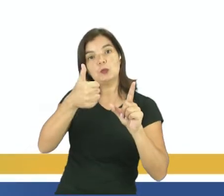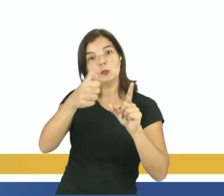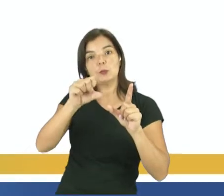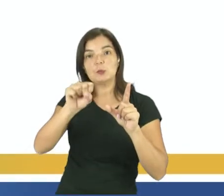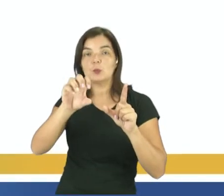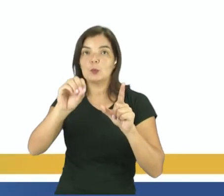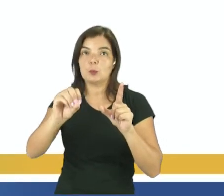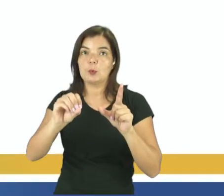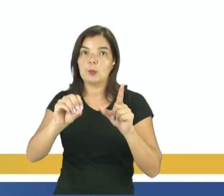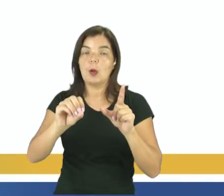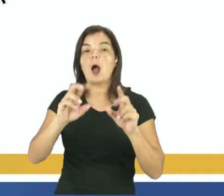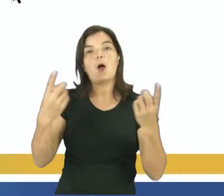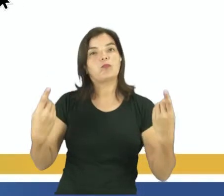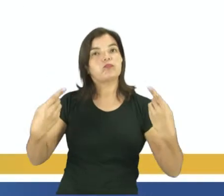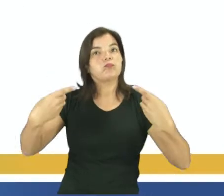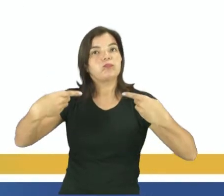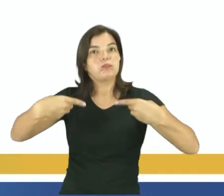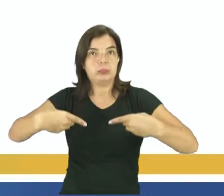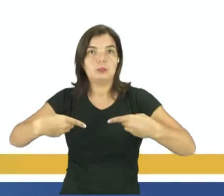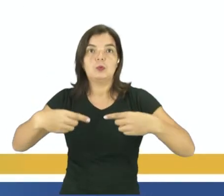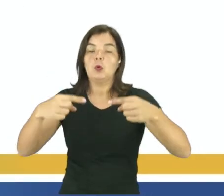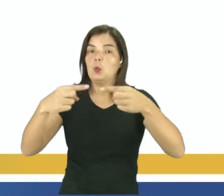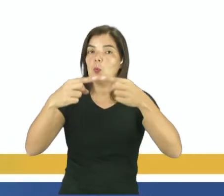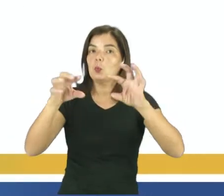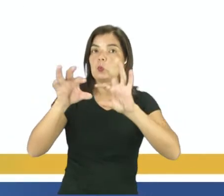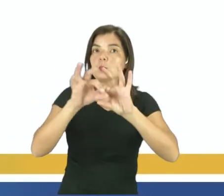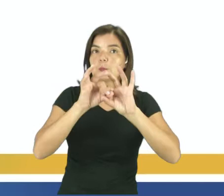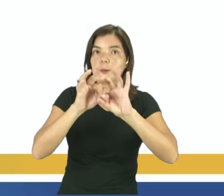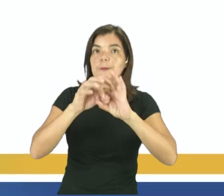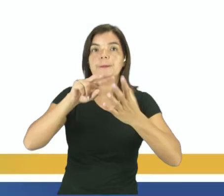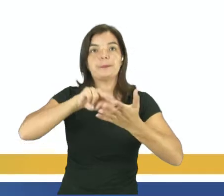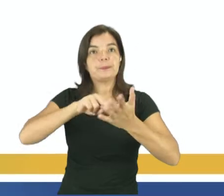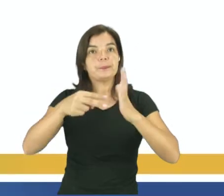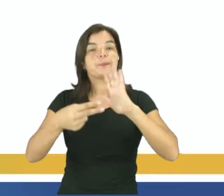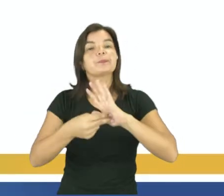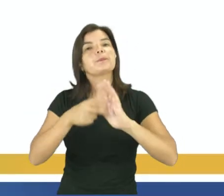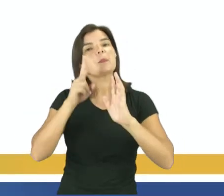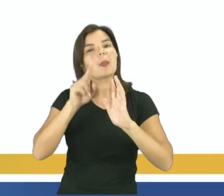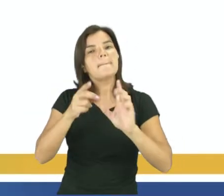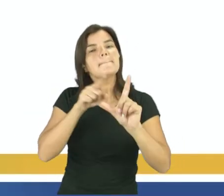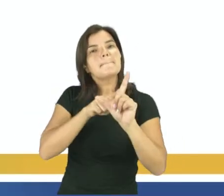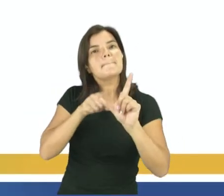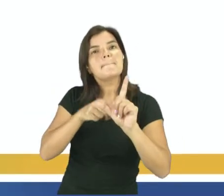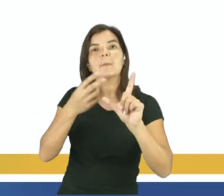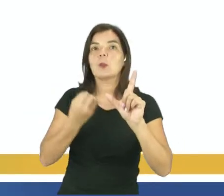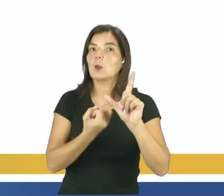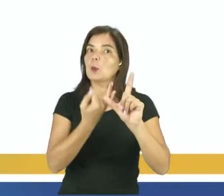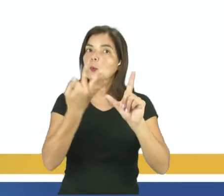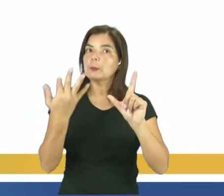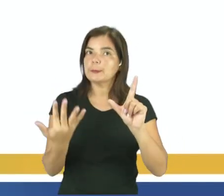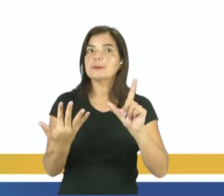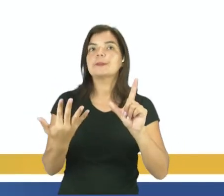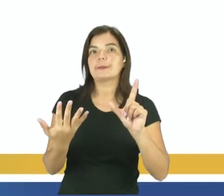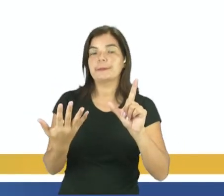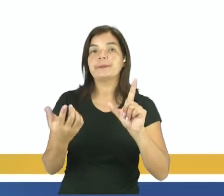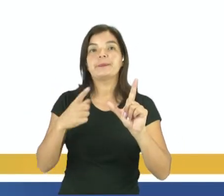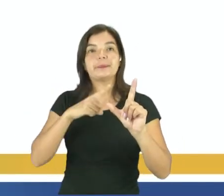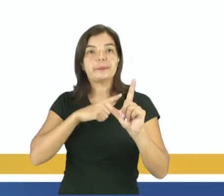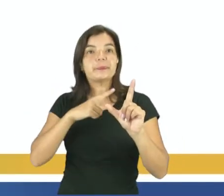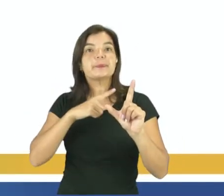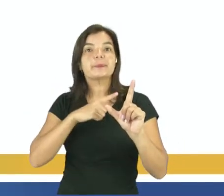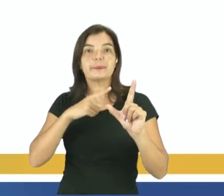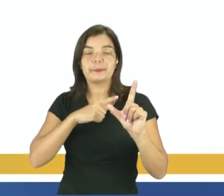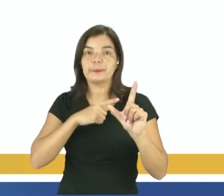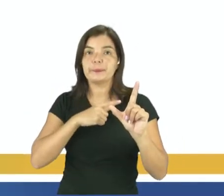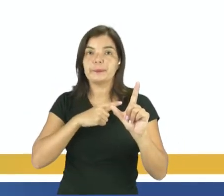os pares de ângulos opostos pelo vértice são congruentes. Isto é, possuem a mesma medida. Assim,